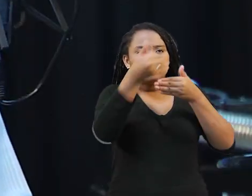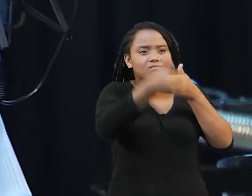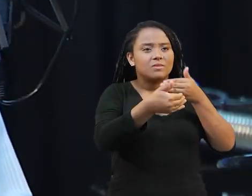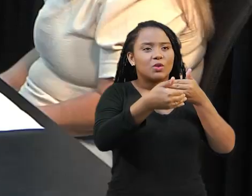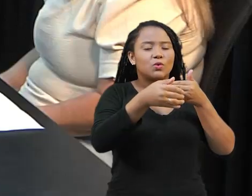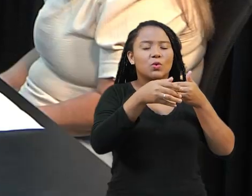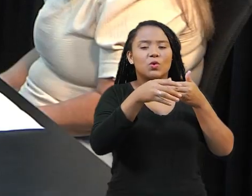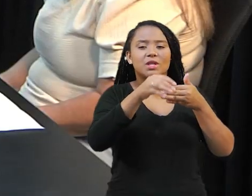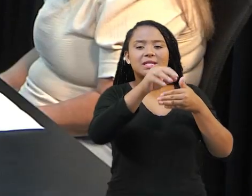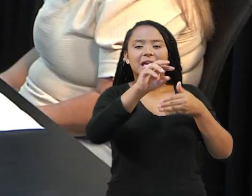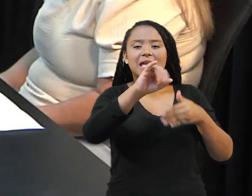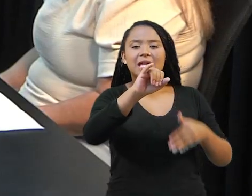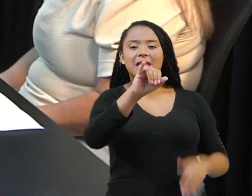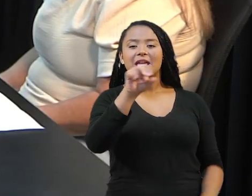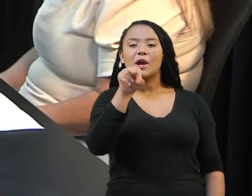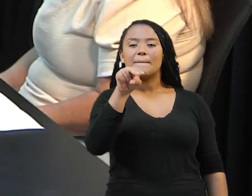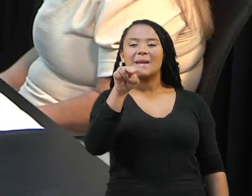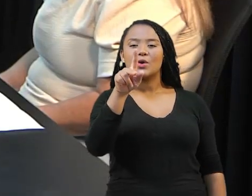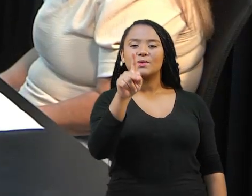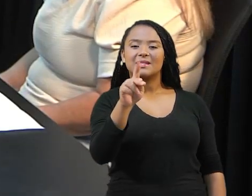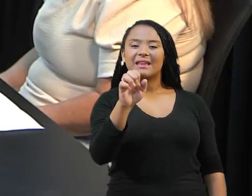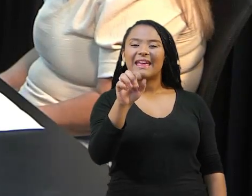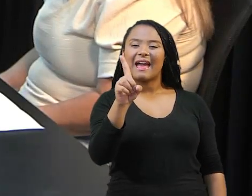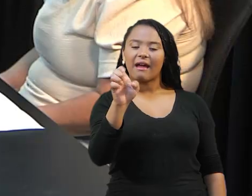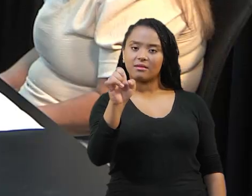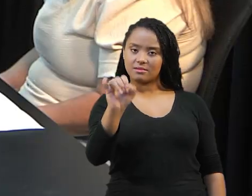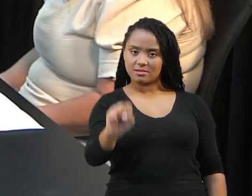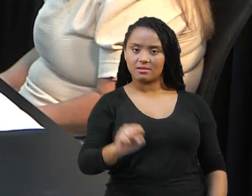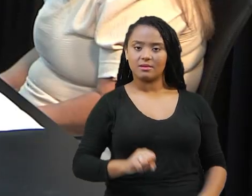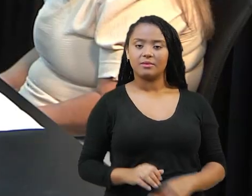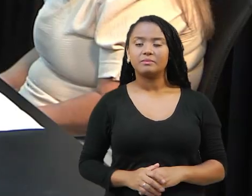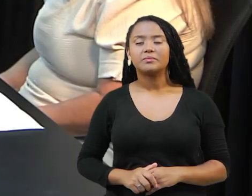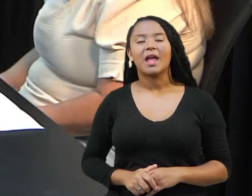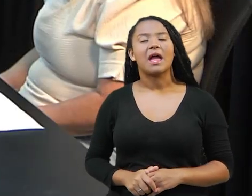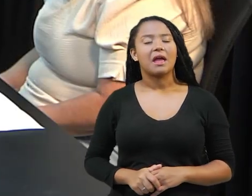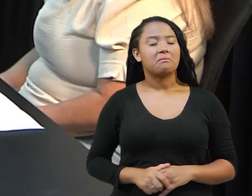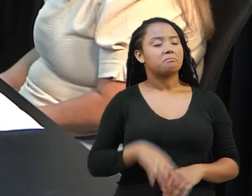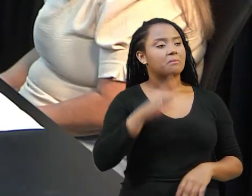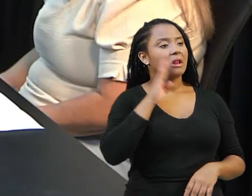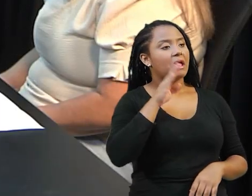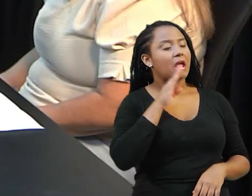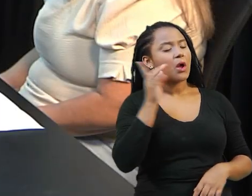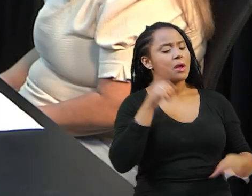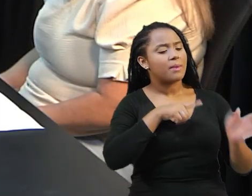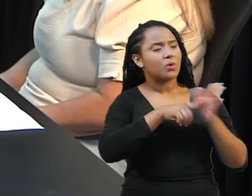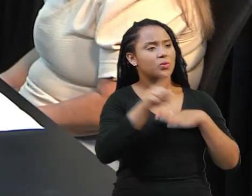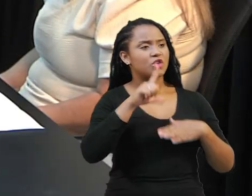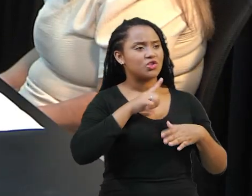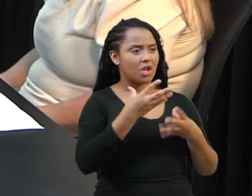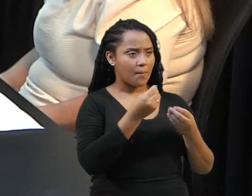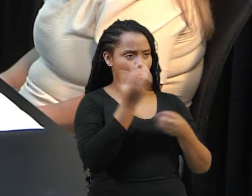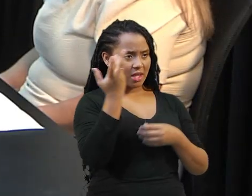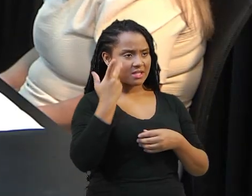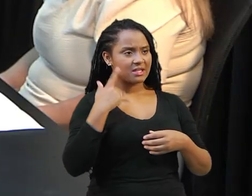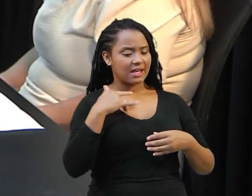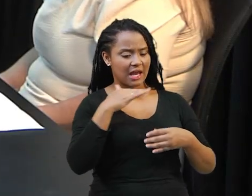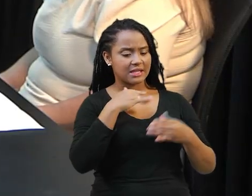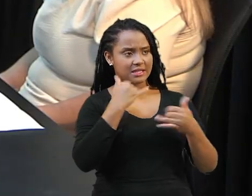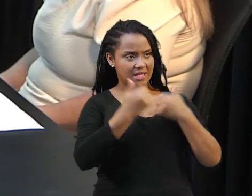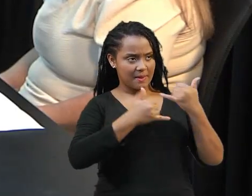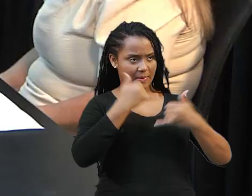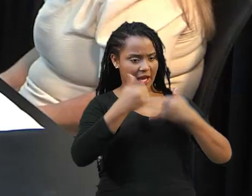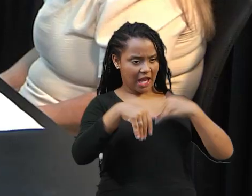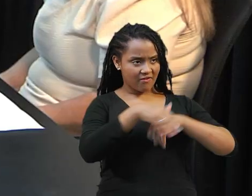hoje. Existe o prédio. E aí tinha muita garotada lá que brincava lá, não? Como é que era? Não, até os 5 anos, né? Meus pais não deixavam